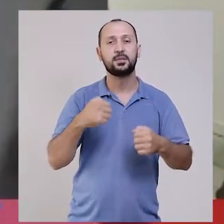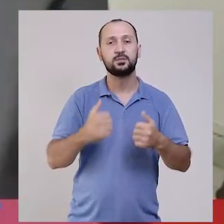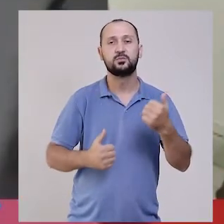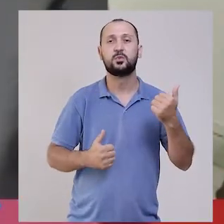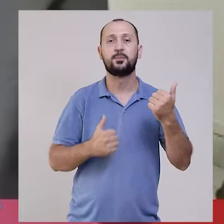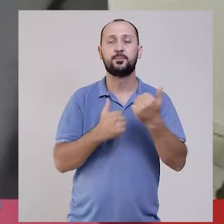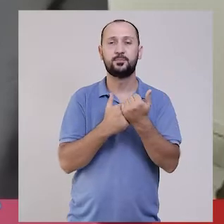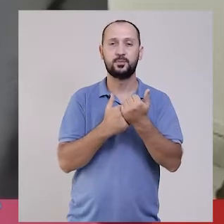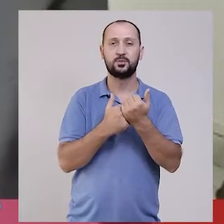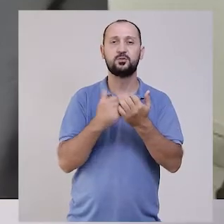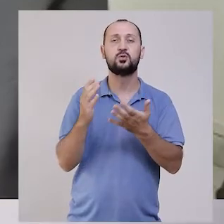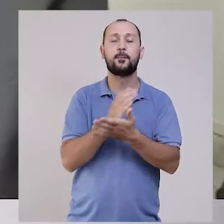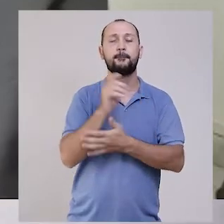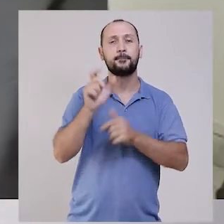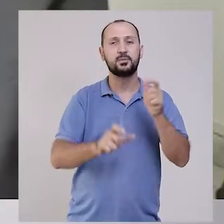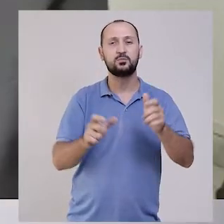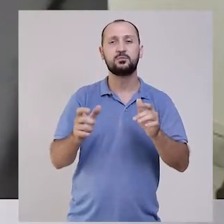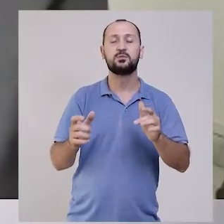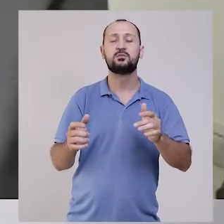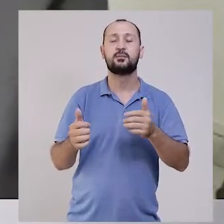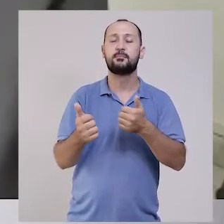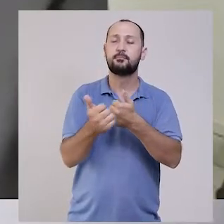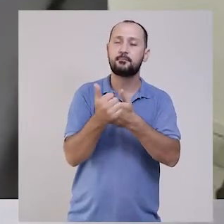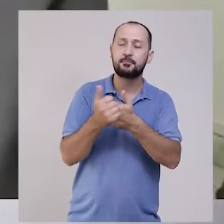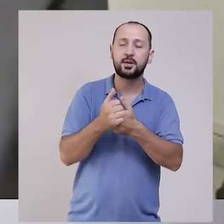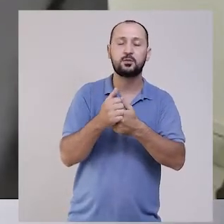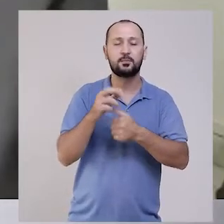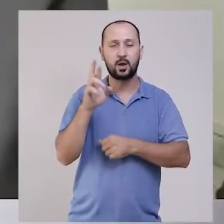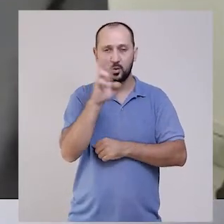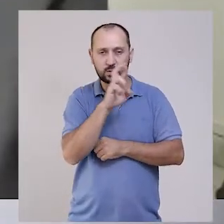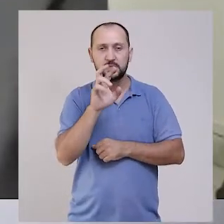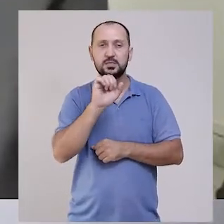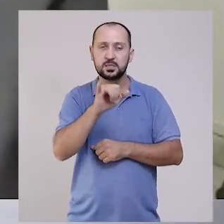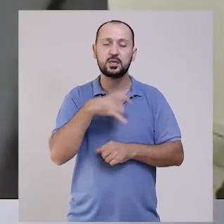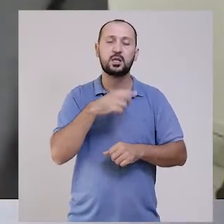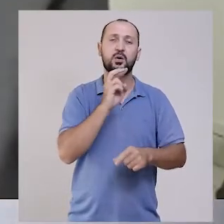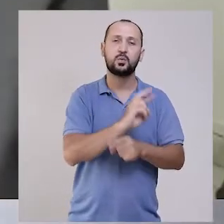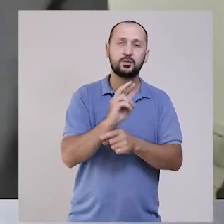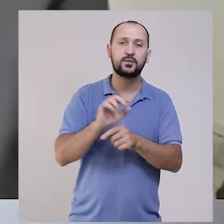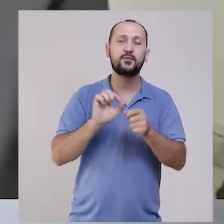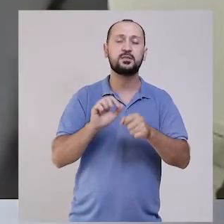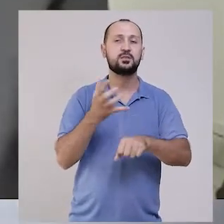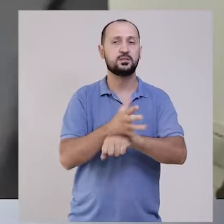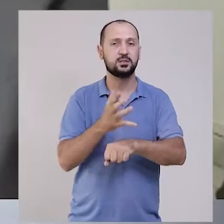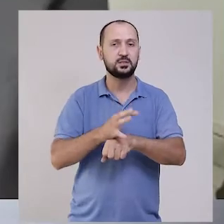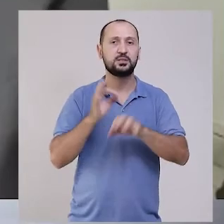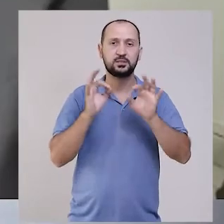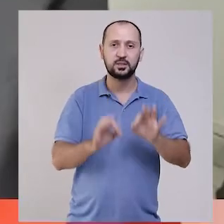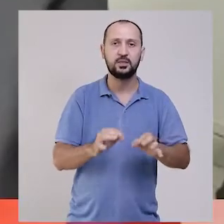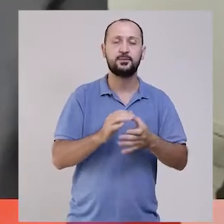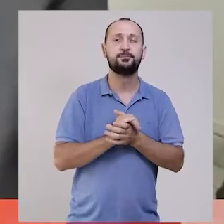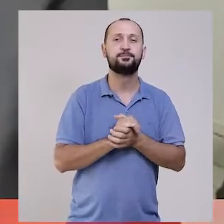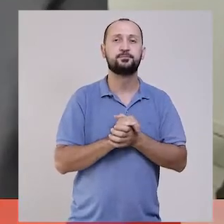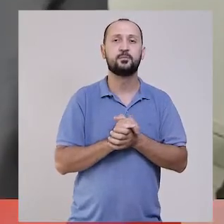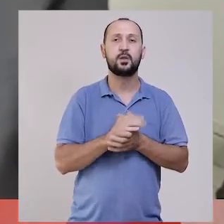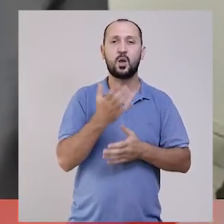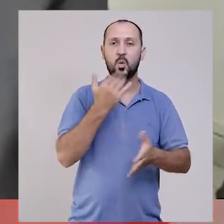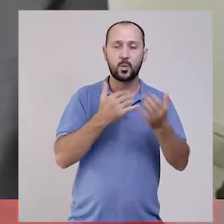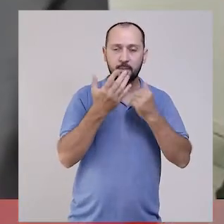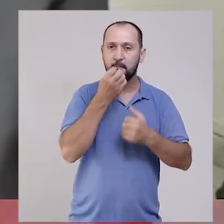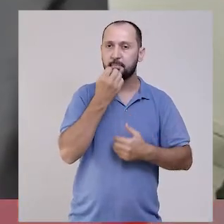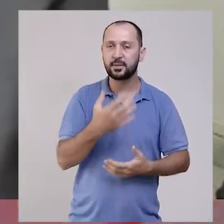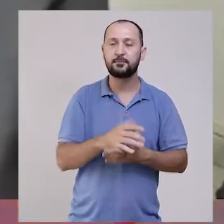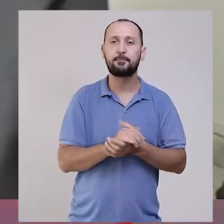alguém que esteja por perto para monitorar se ele está se cuidando, está fazendo o exercício adequadamente, se alimentando bem, usando